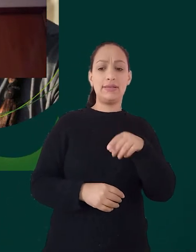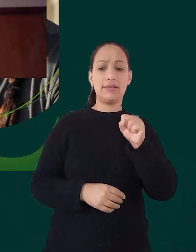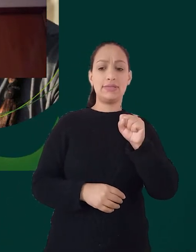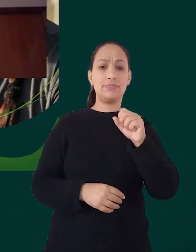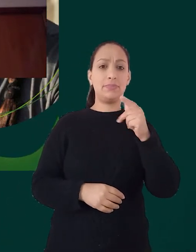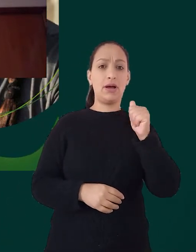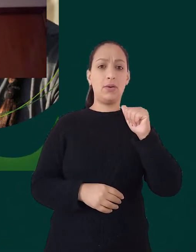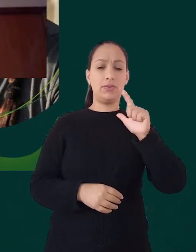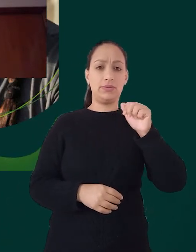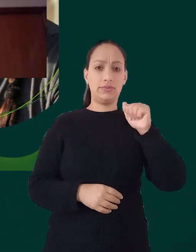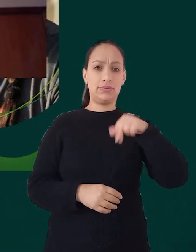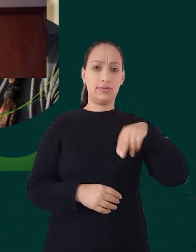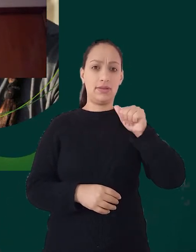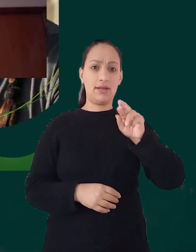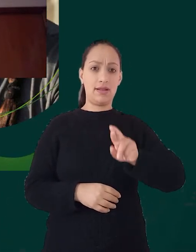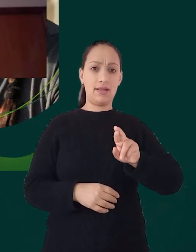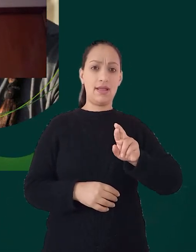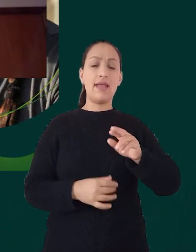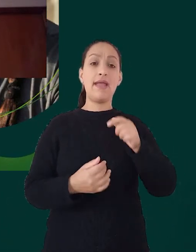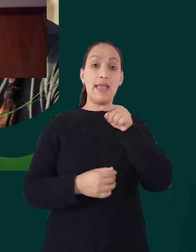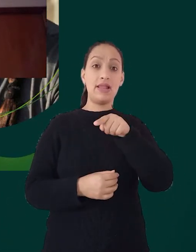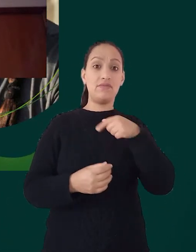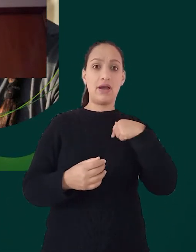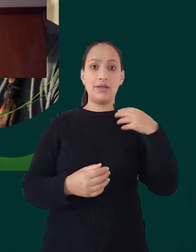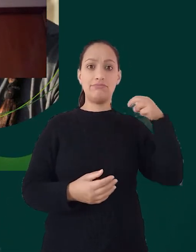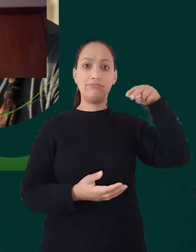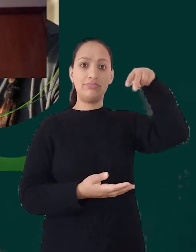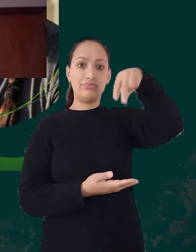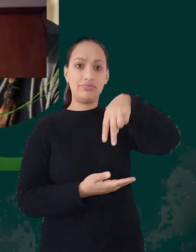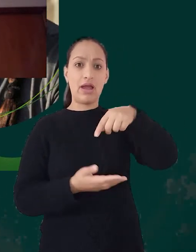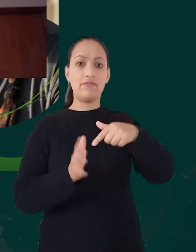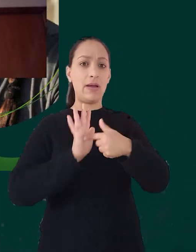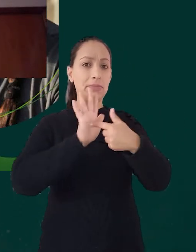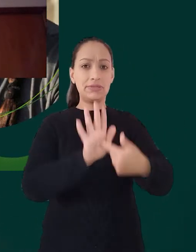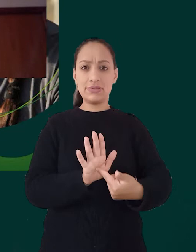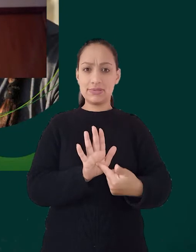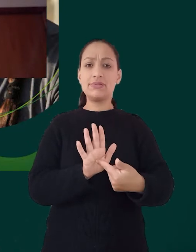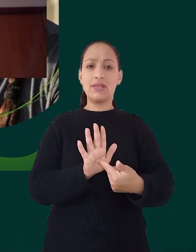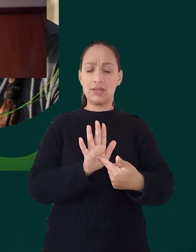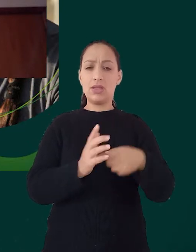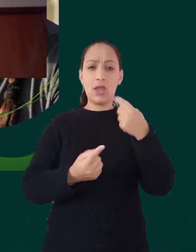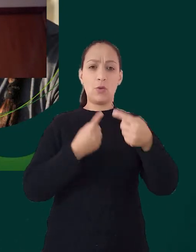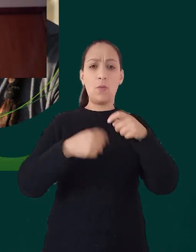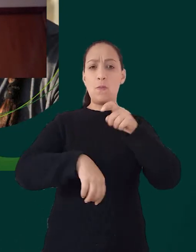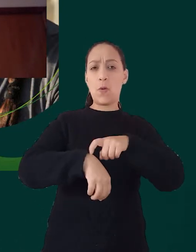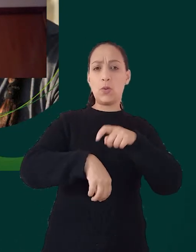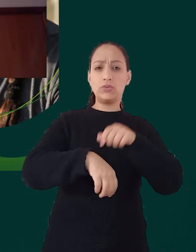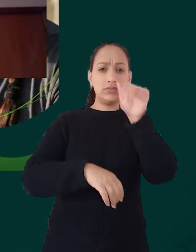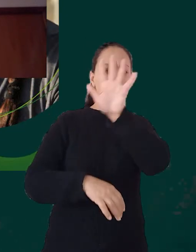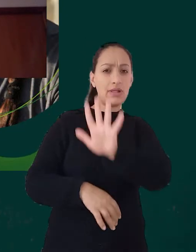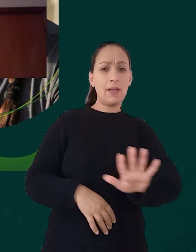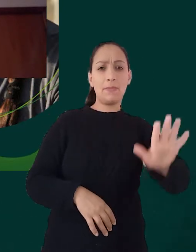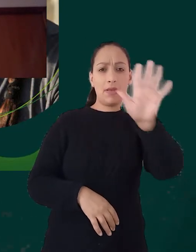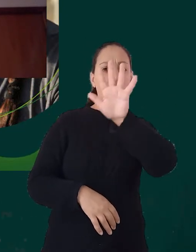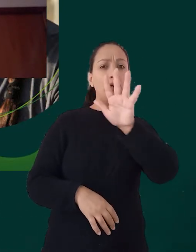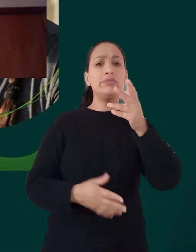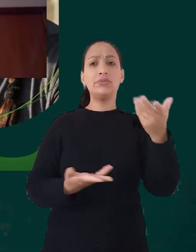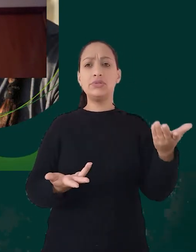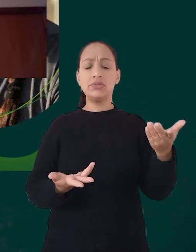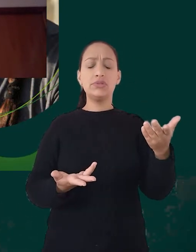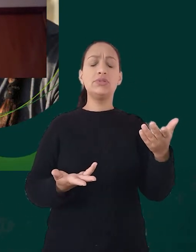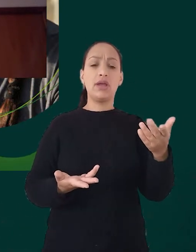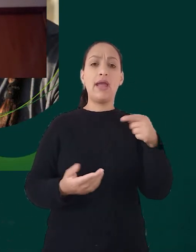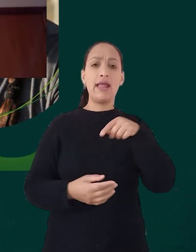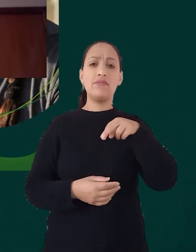é o termo onde o inimigo vai surgir. A partir do momento que o inimigo surge em algum ponto do cenário, ele vai fazer